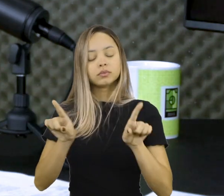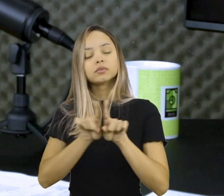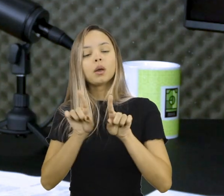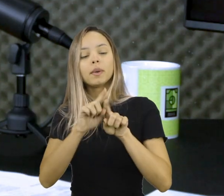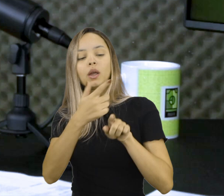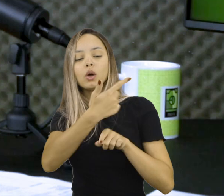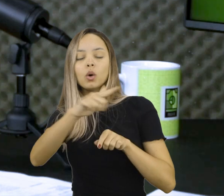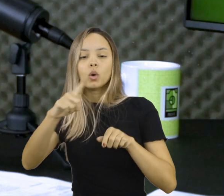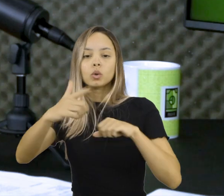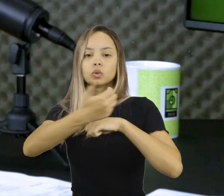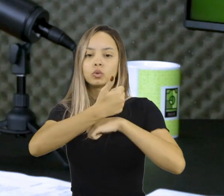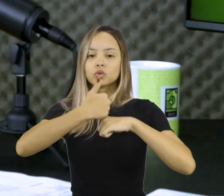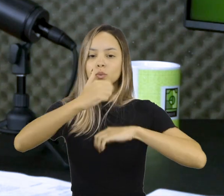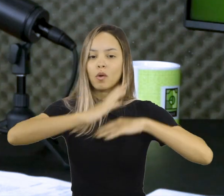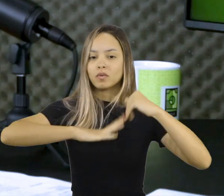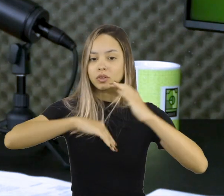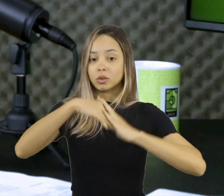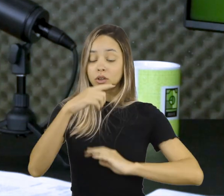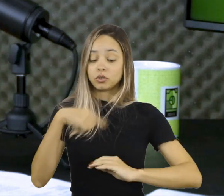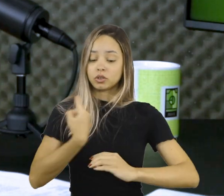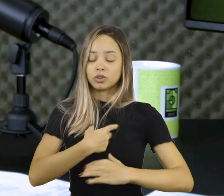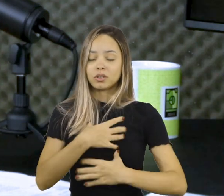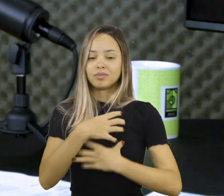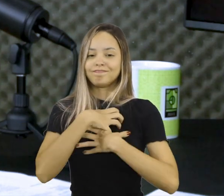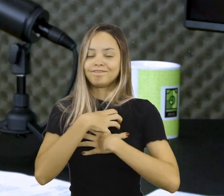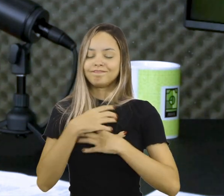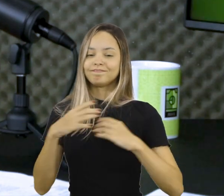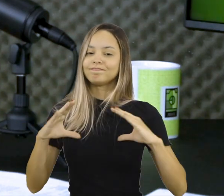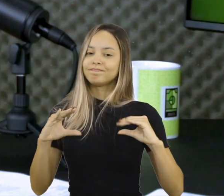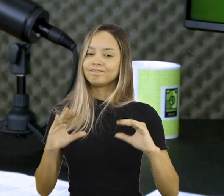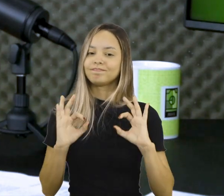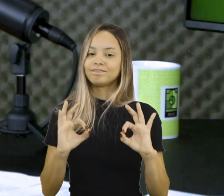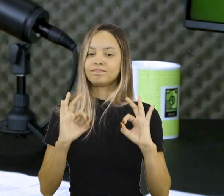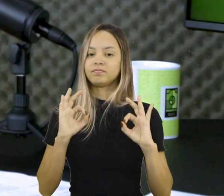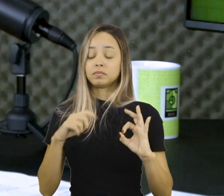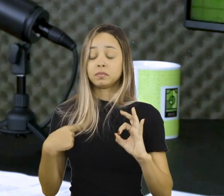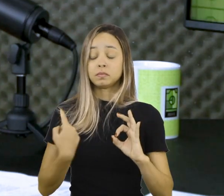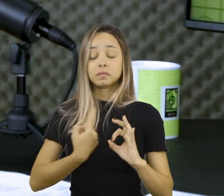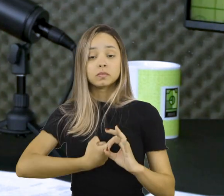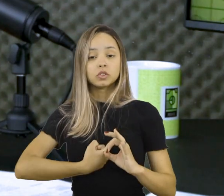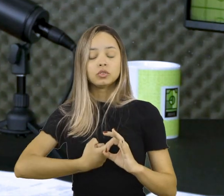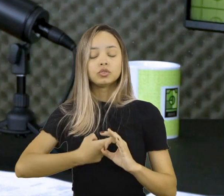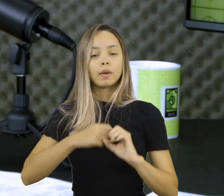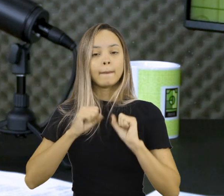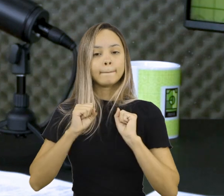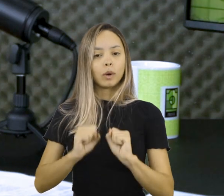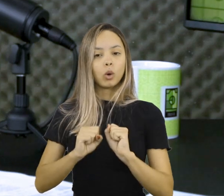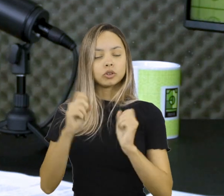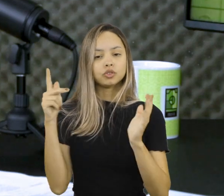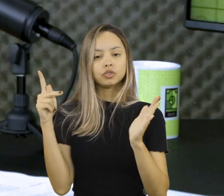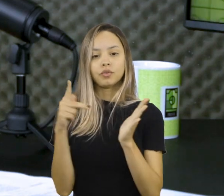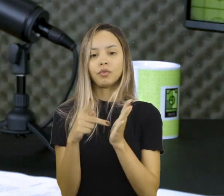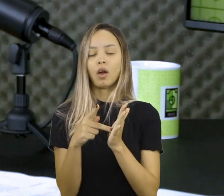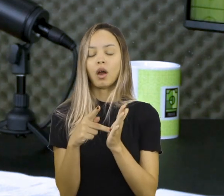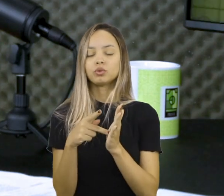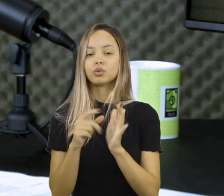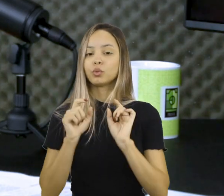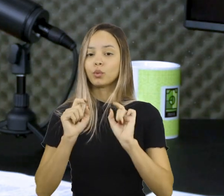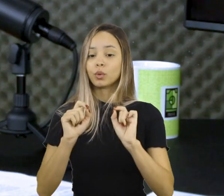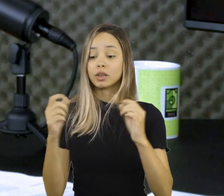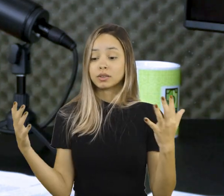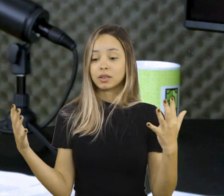gente iria ficar muito satisfeito Se a gente pudesse realmente fazer com que essa